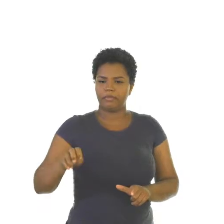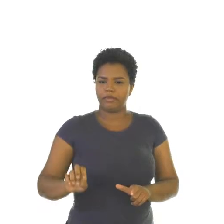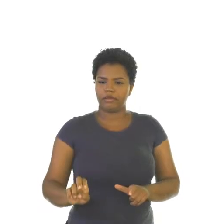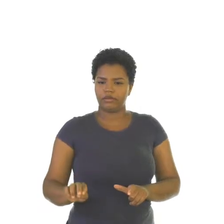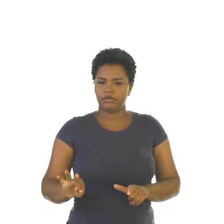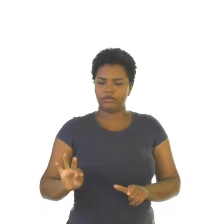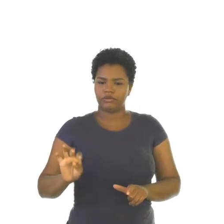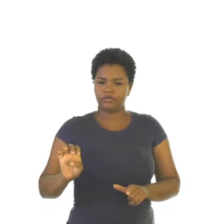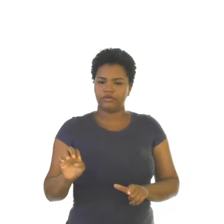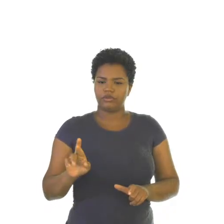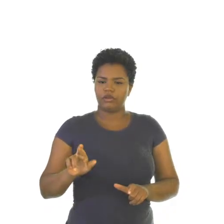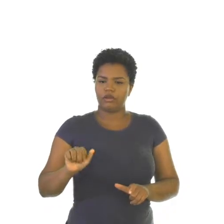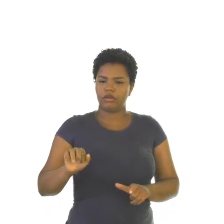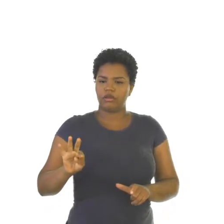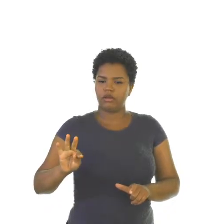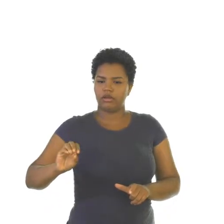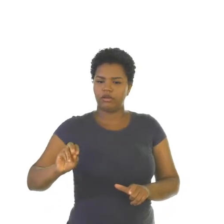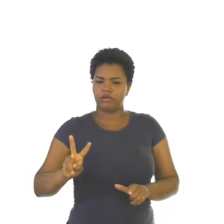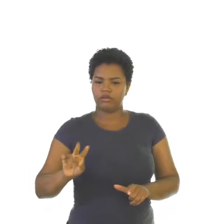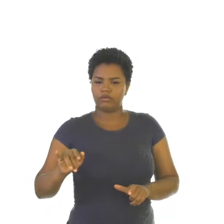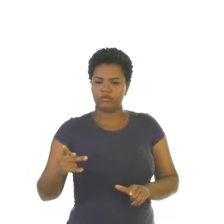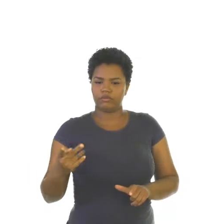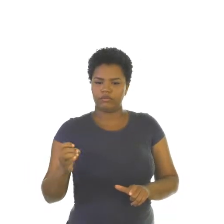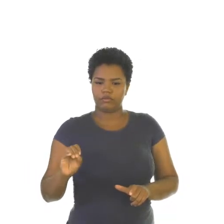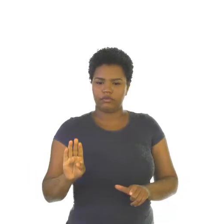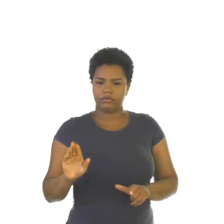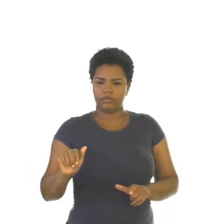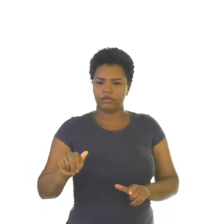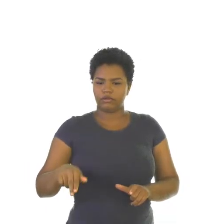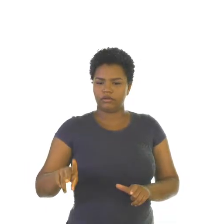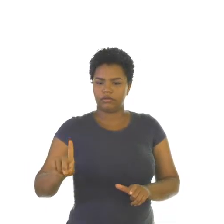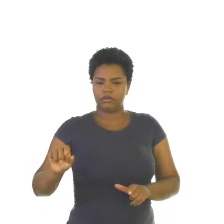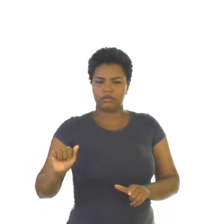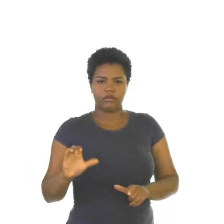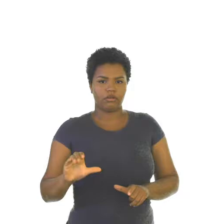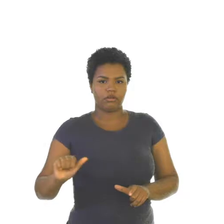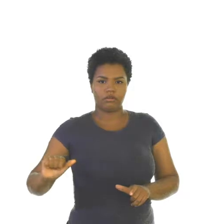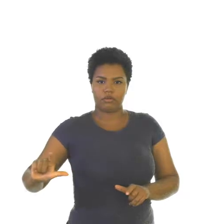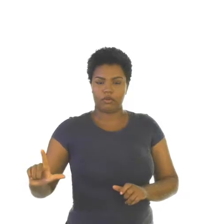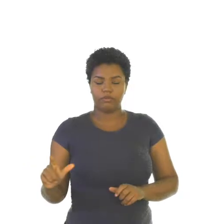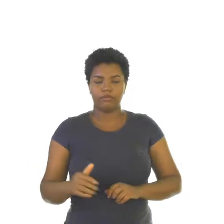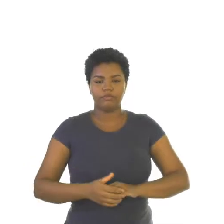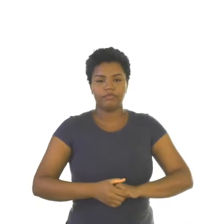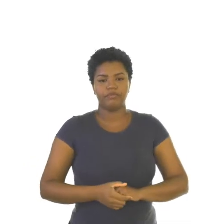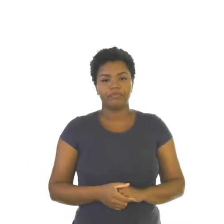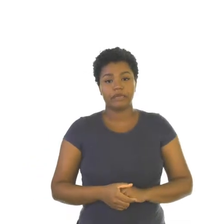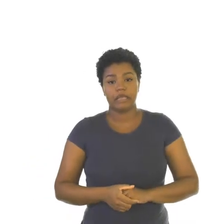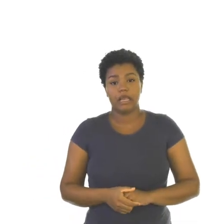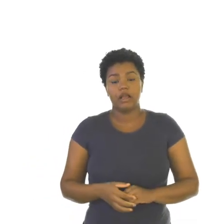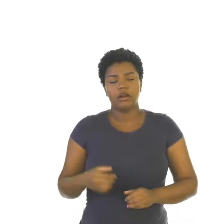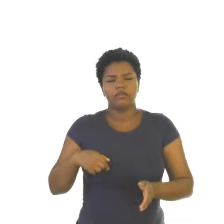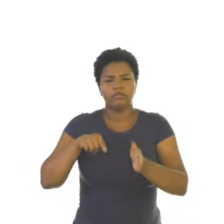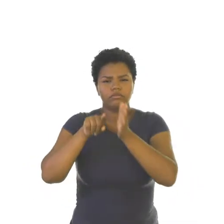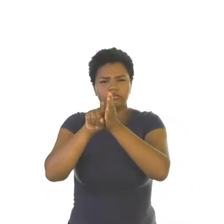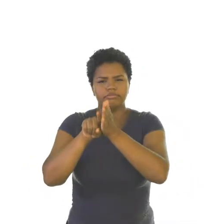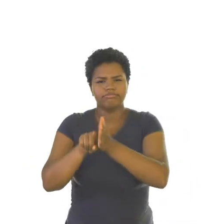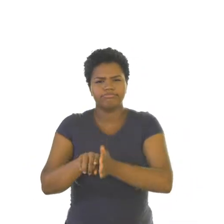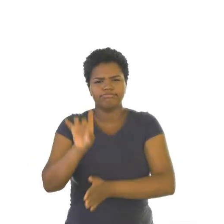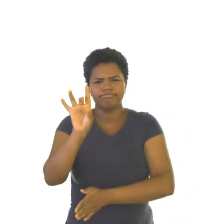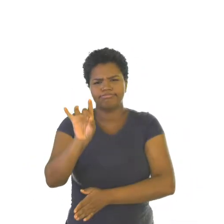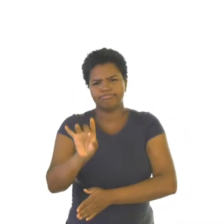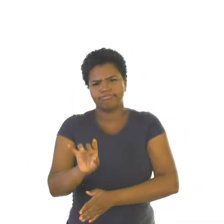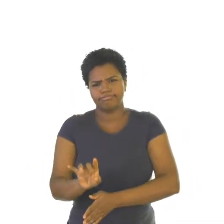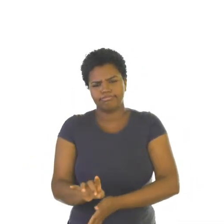pente, rato, vinho, banda e cal. Nós vamos analisar de uma por uma,